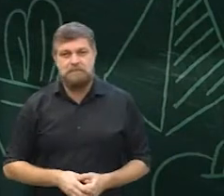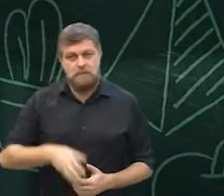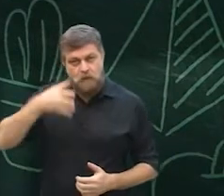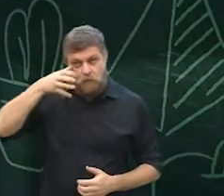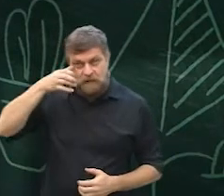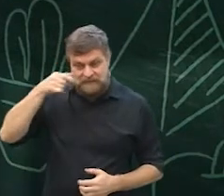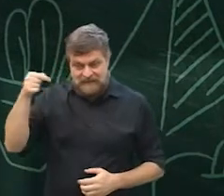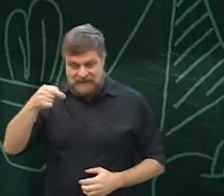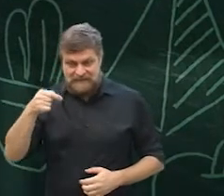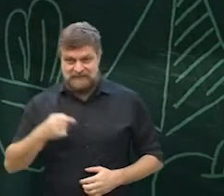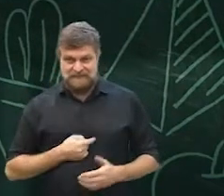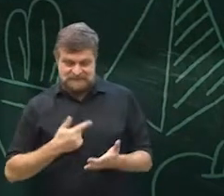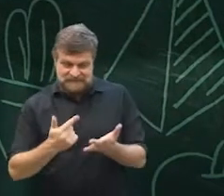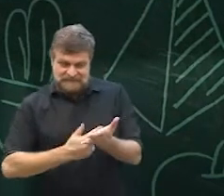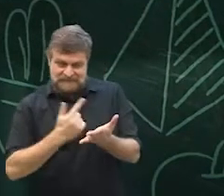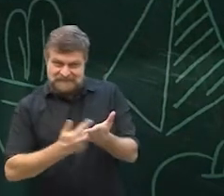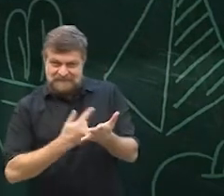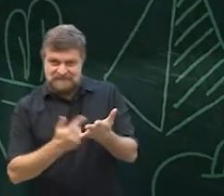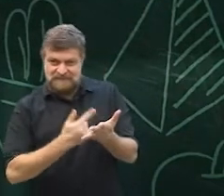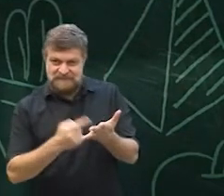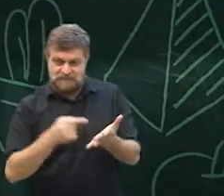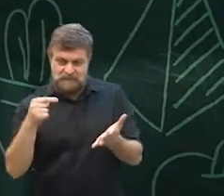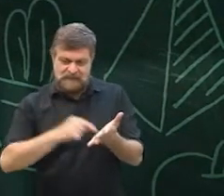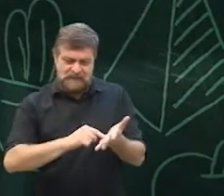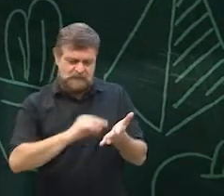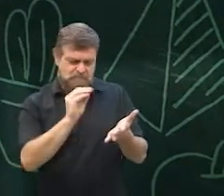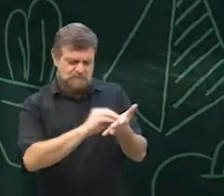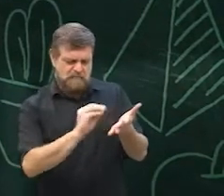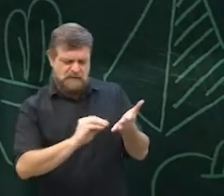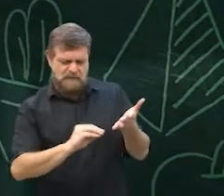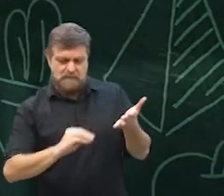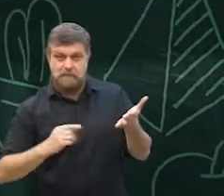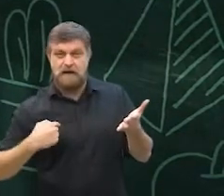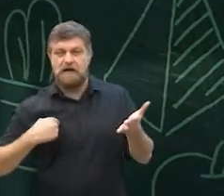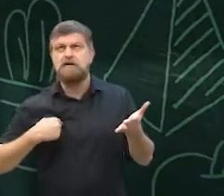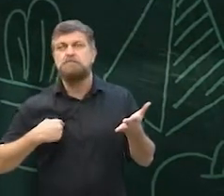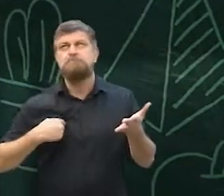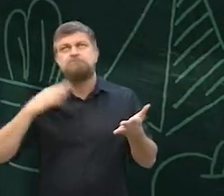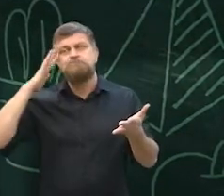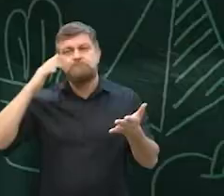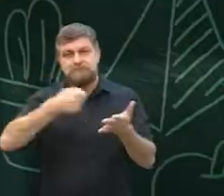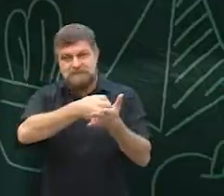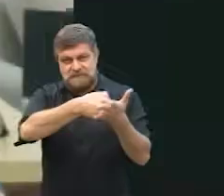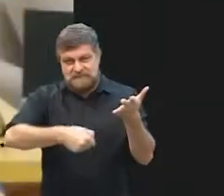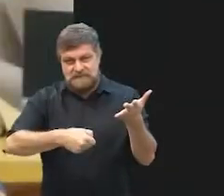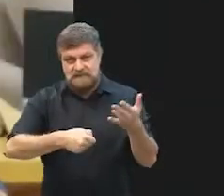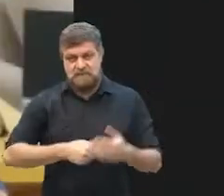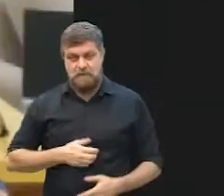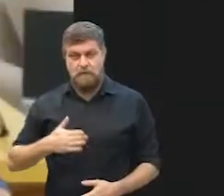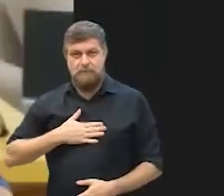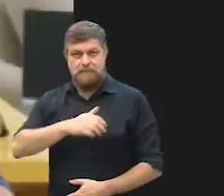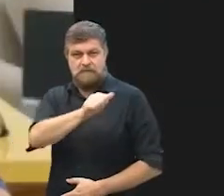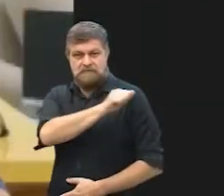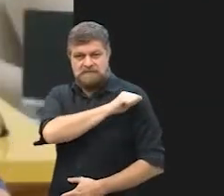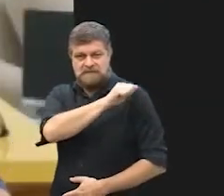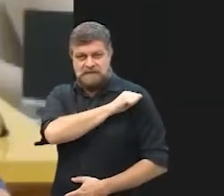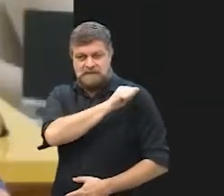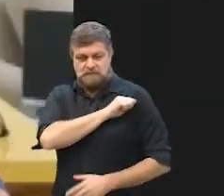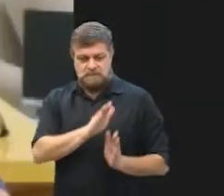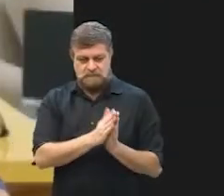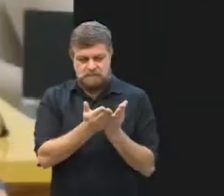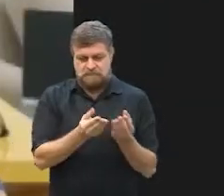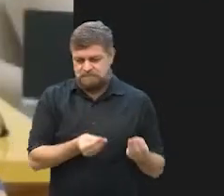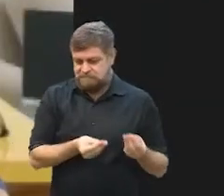livro em especial, eu queria dizer o seguinte, eu escrevi para meus alunos, digamos assim, né? Porque